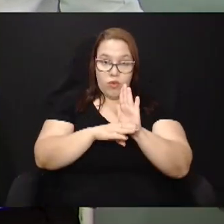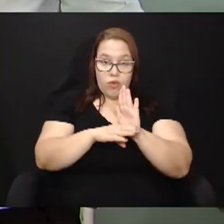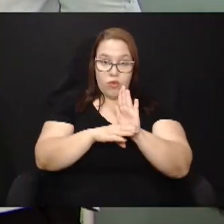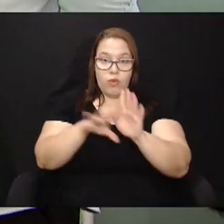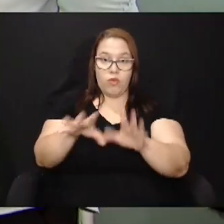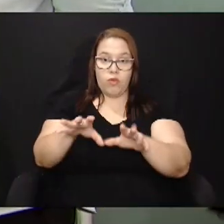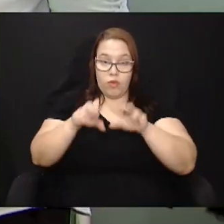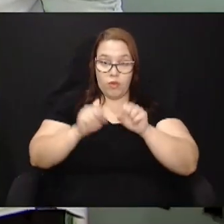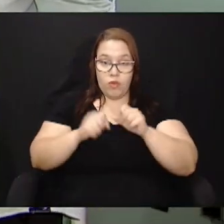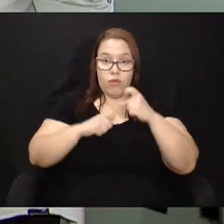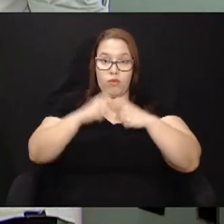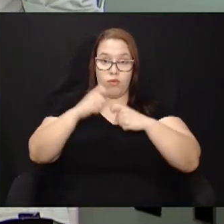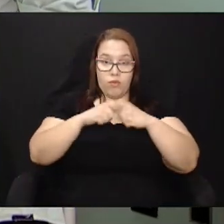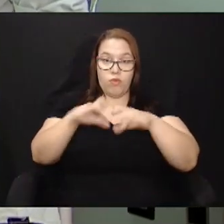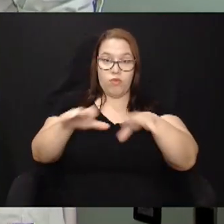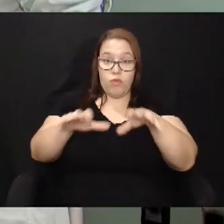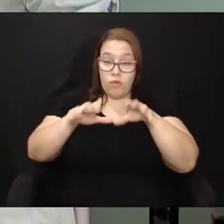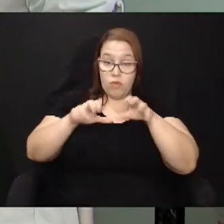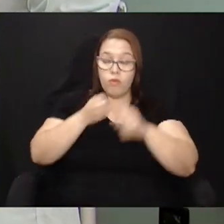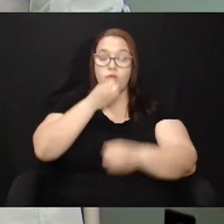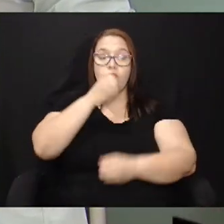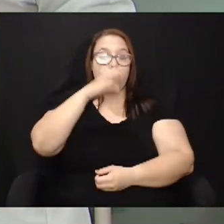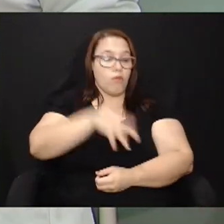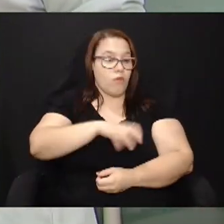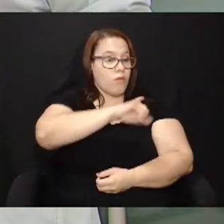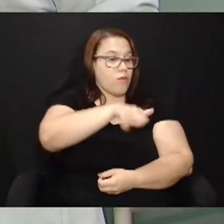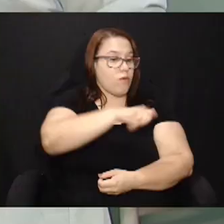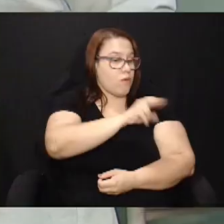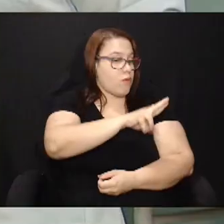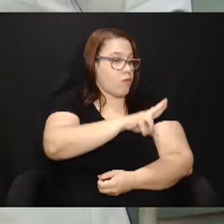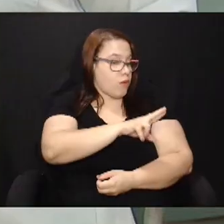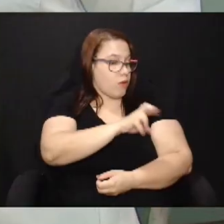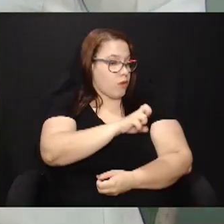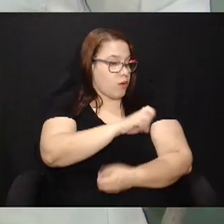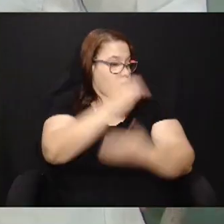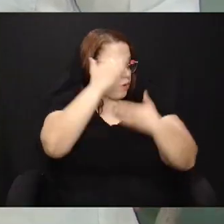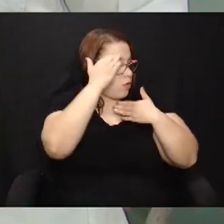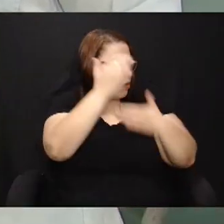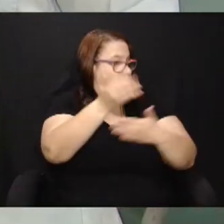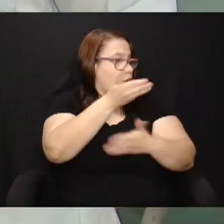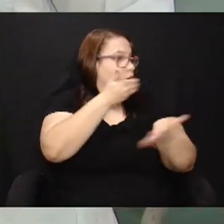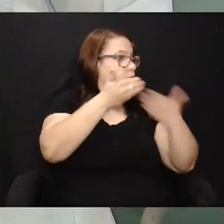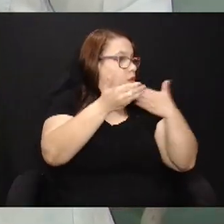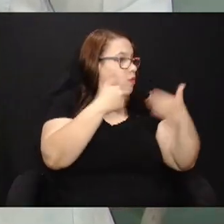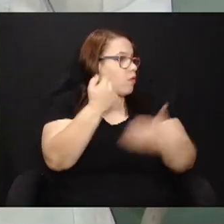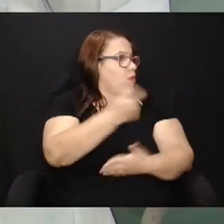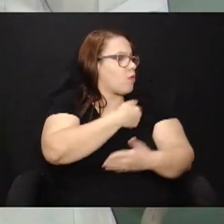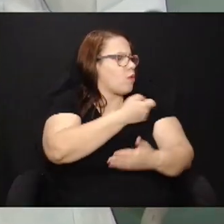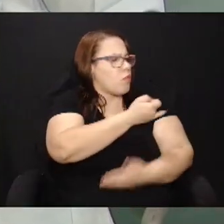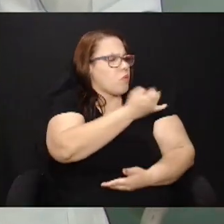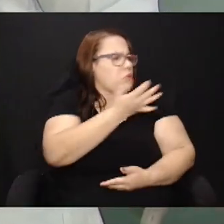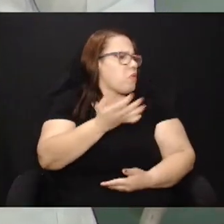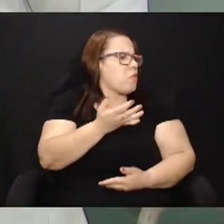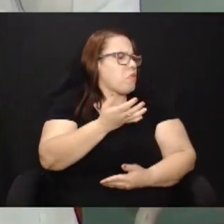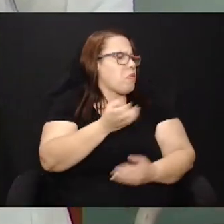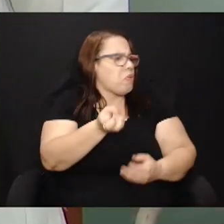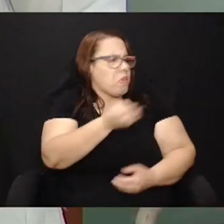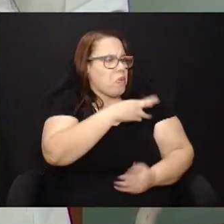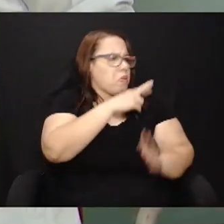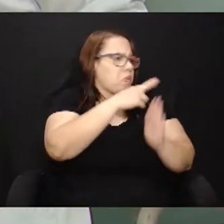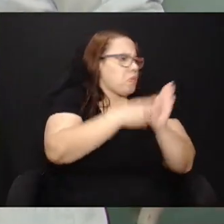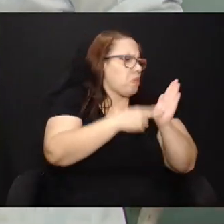Sexualmente Transmissíveis. Boa tarde, Josué. Obrigada por falar conosco. Quais são essas novas medidas